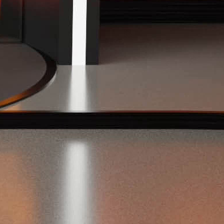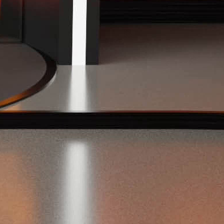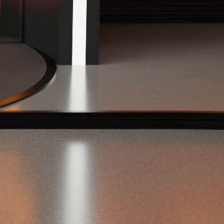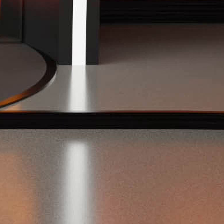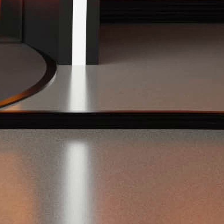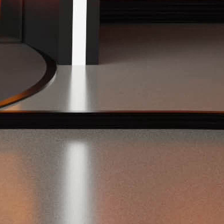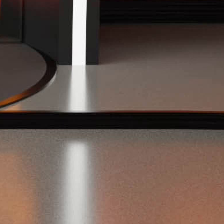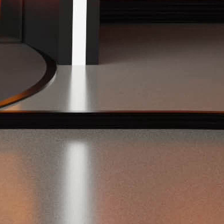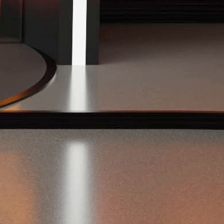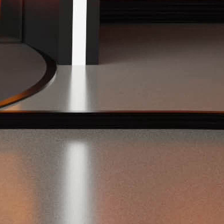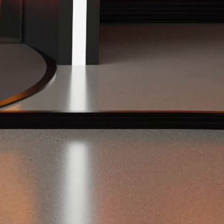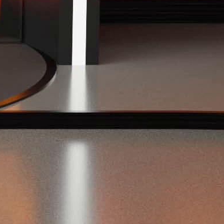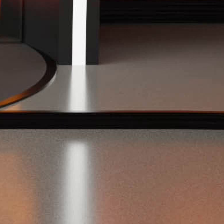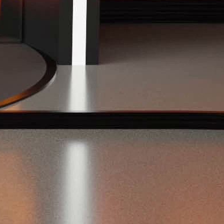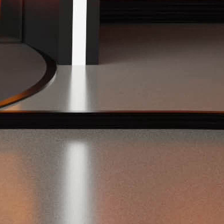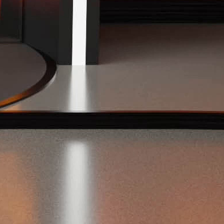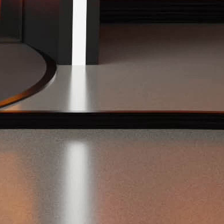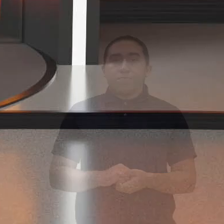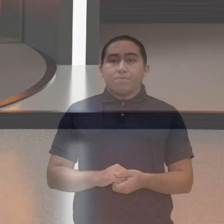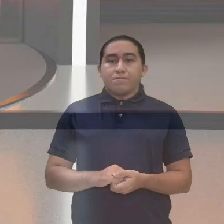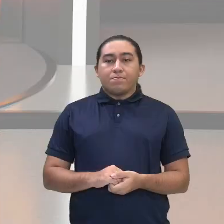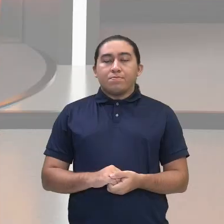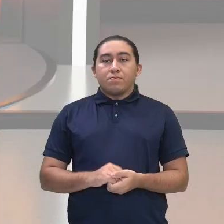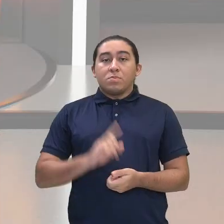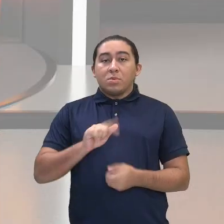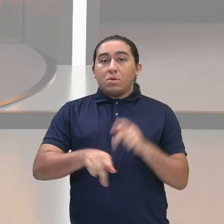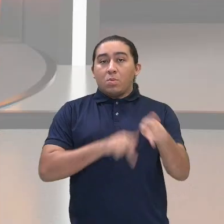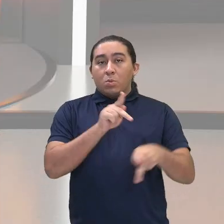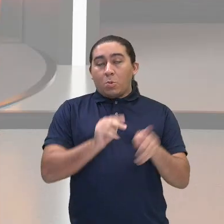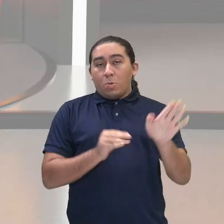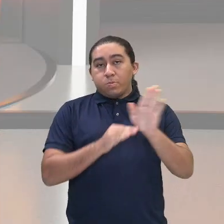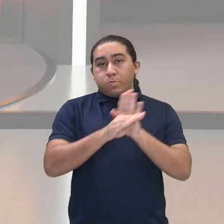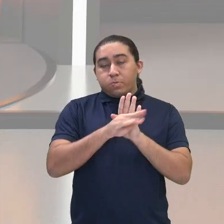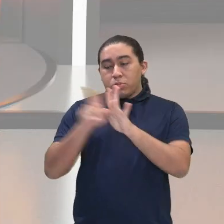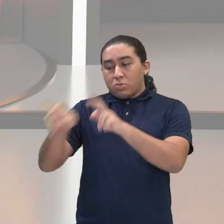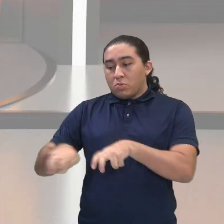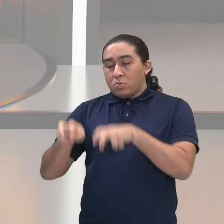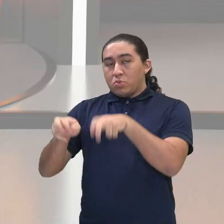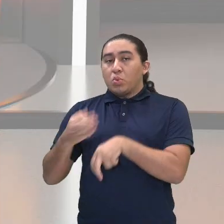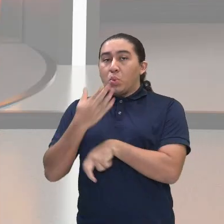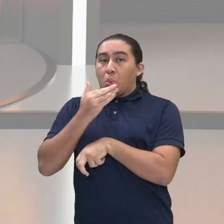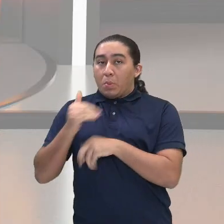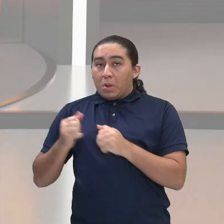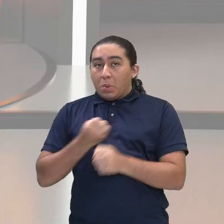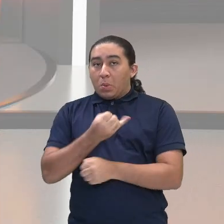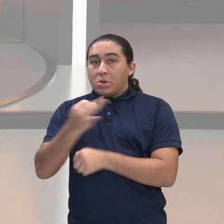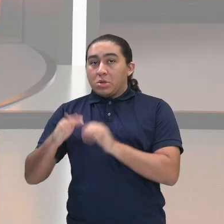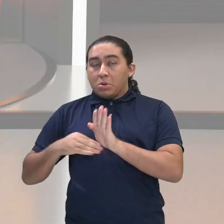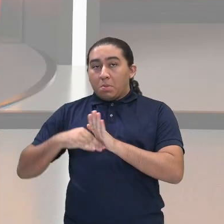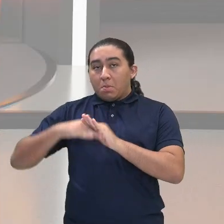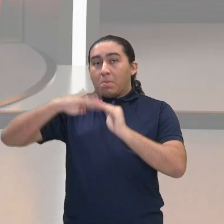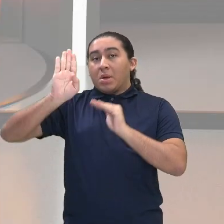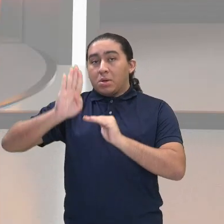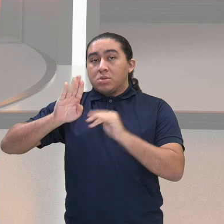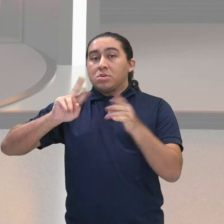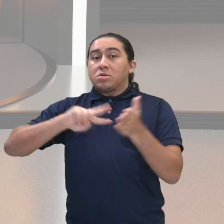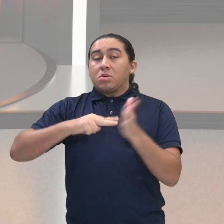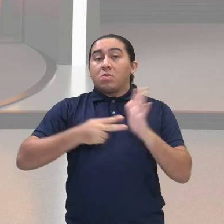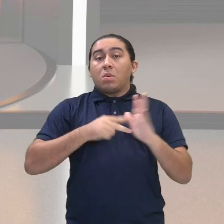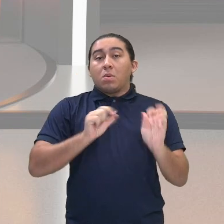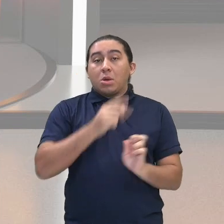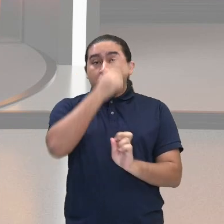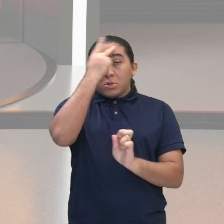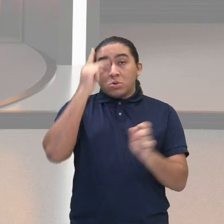avanço na produção agrícola com uma maior quantidade de alimentos, mais pessoas passavam a existir. Nasciam mais pessoas e o